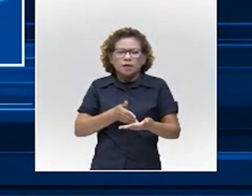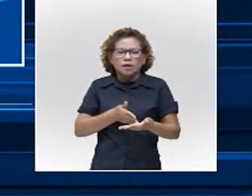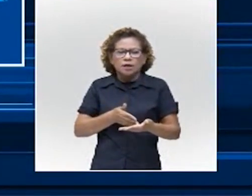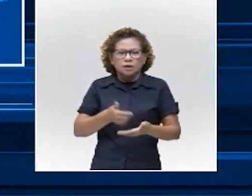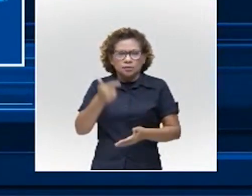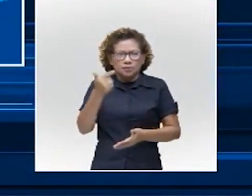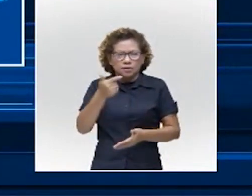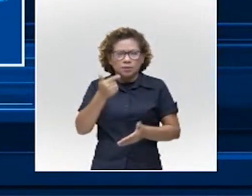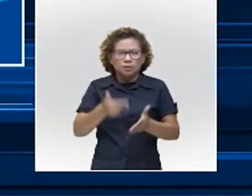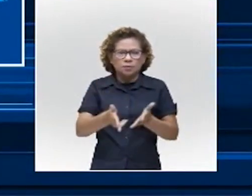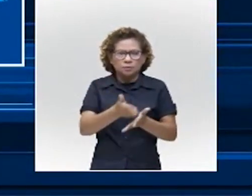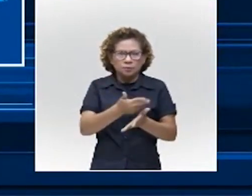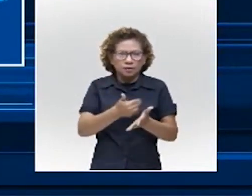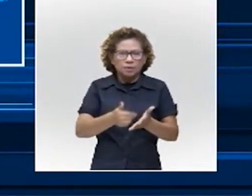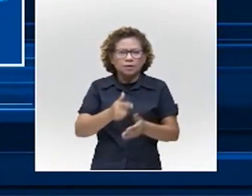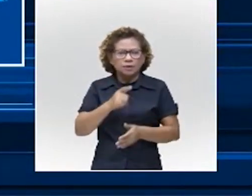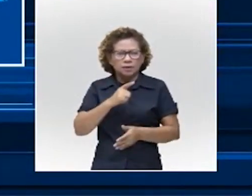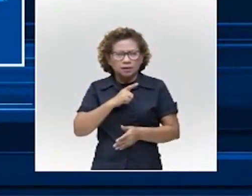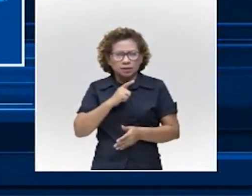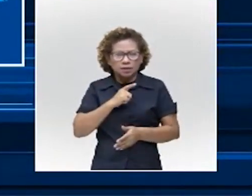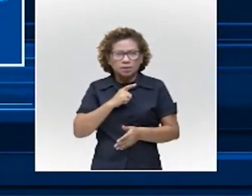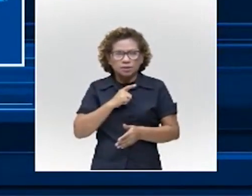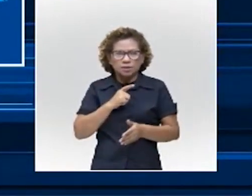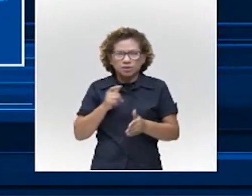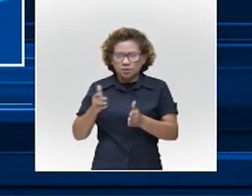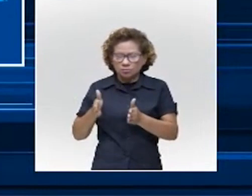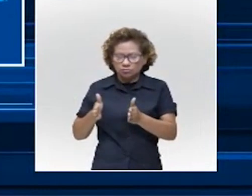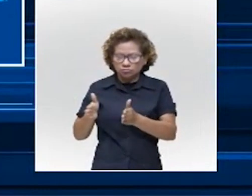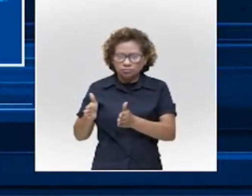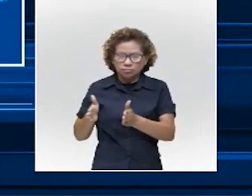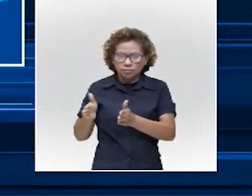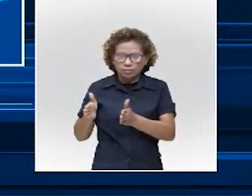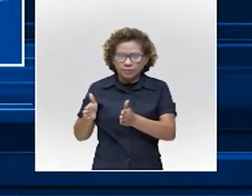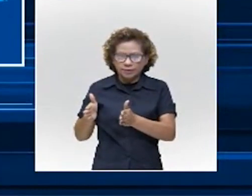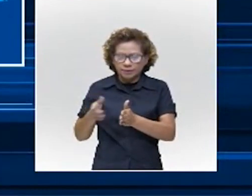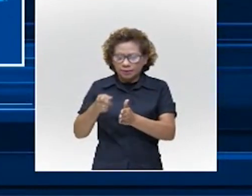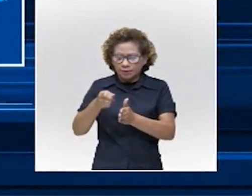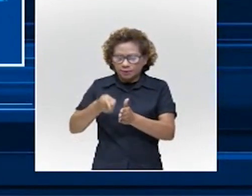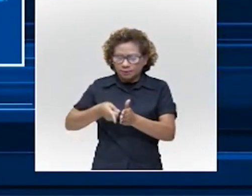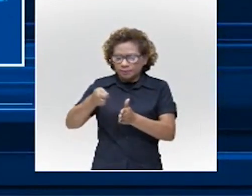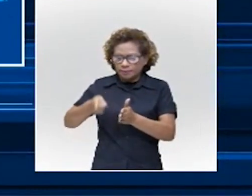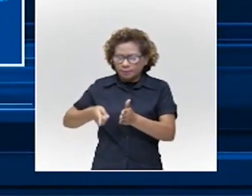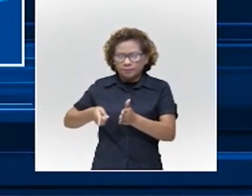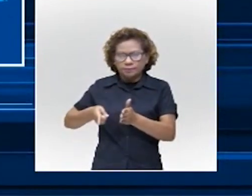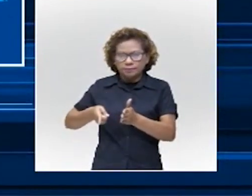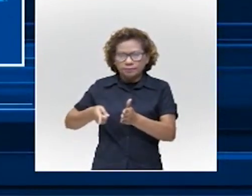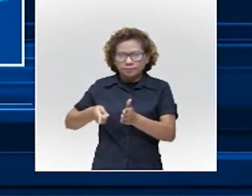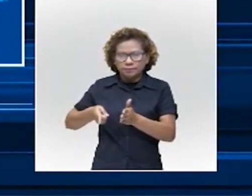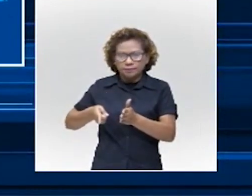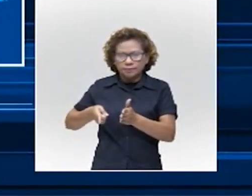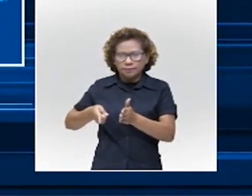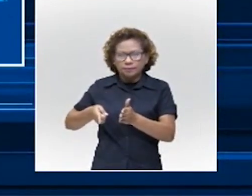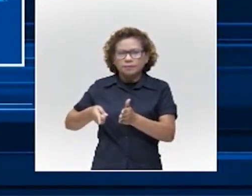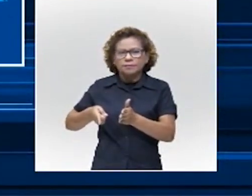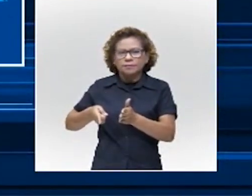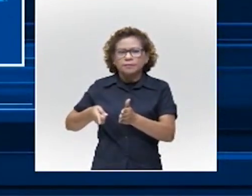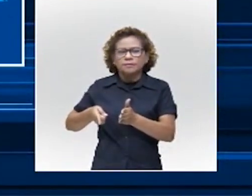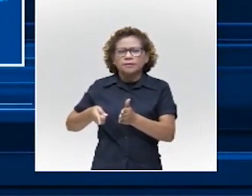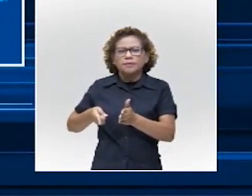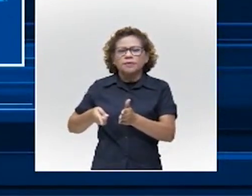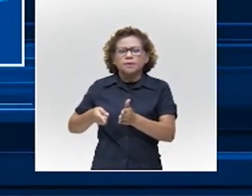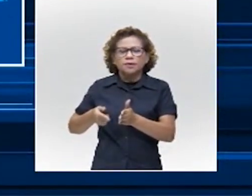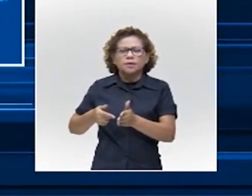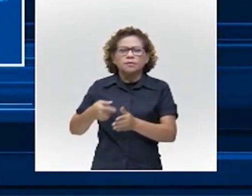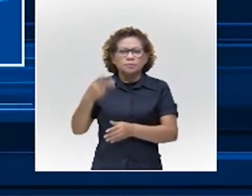metade. E nós tínhamos, por sua vez, a metade representada pela outra parte dividida na metade